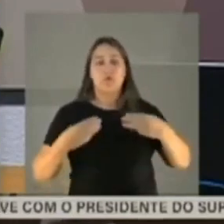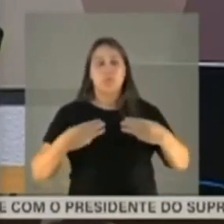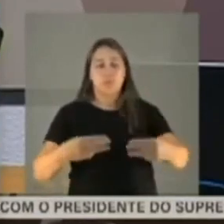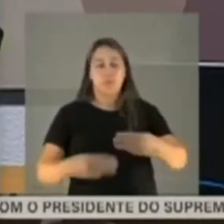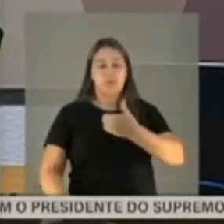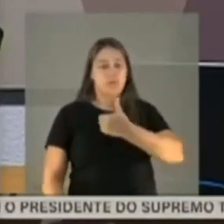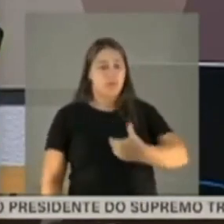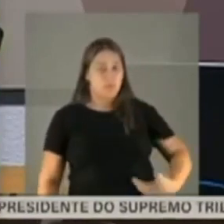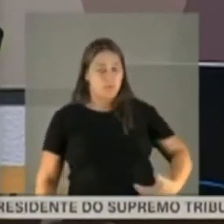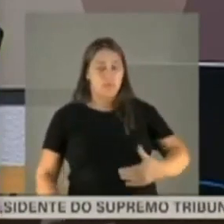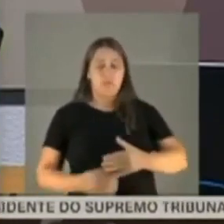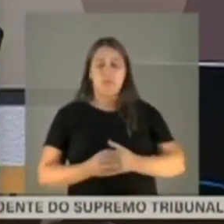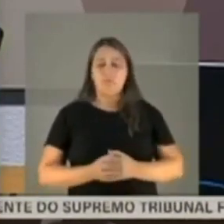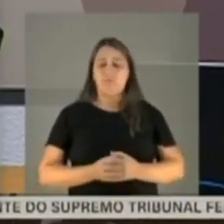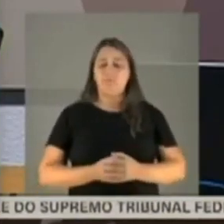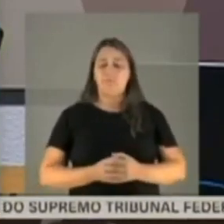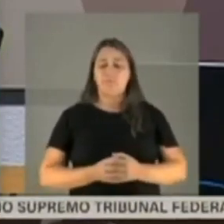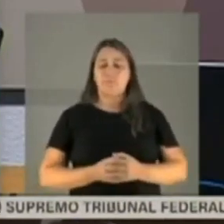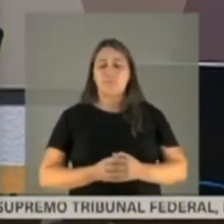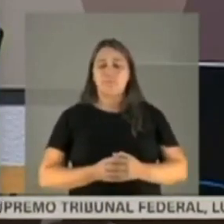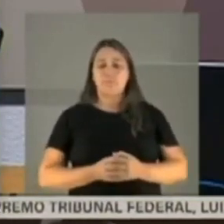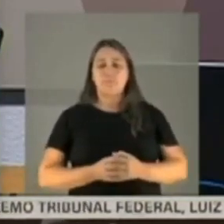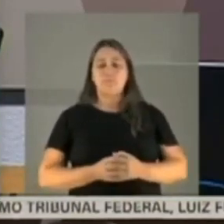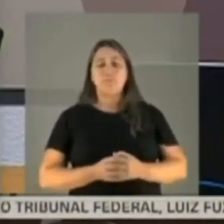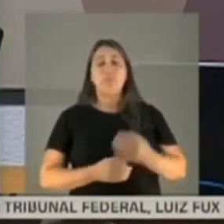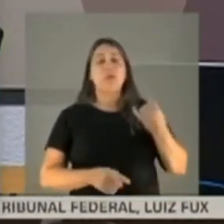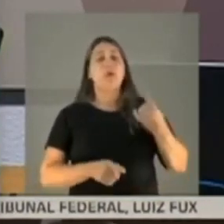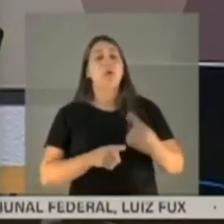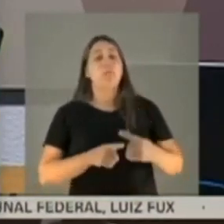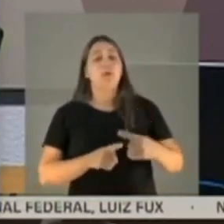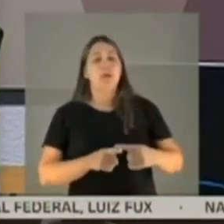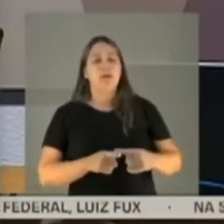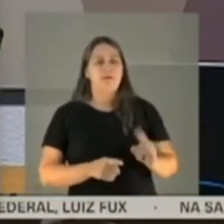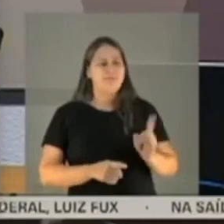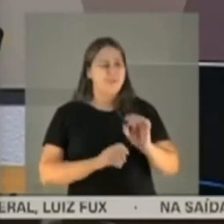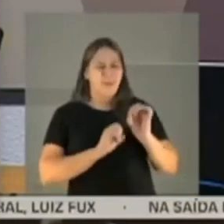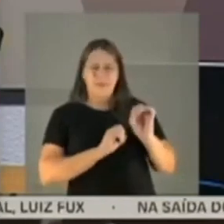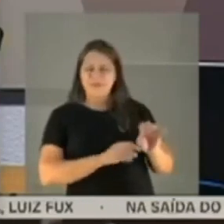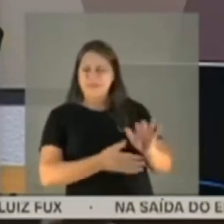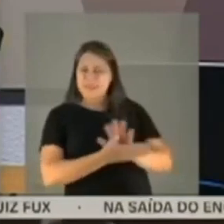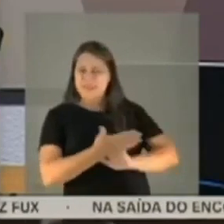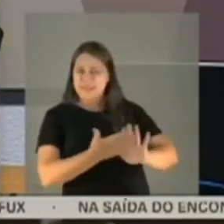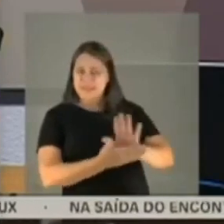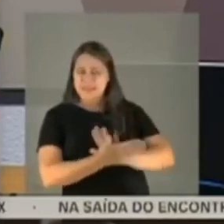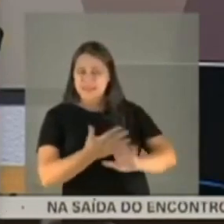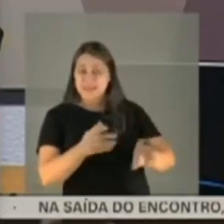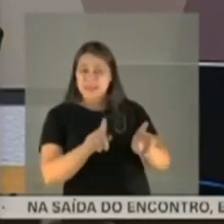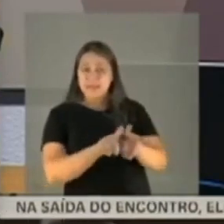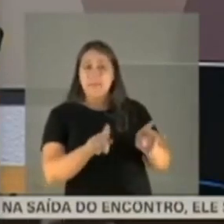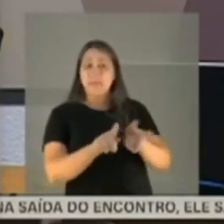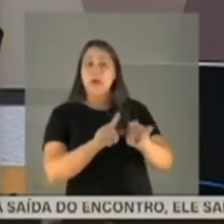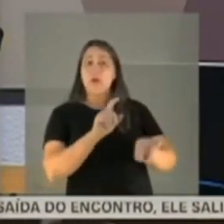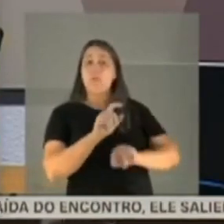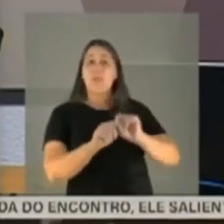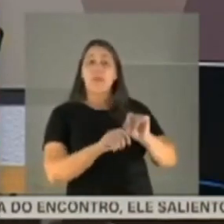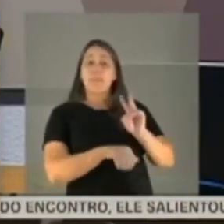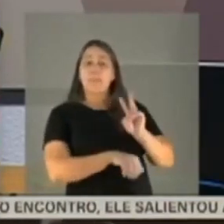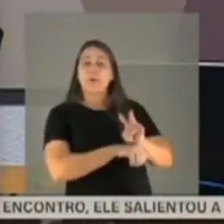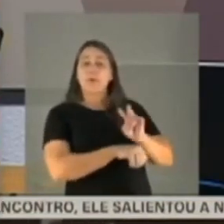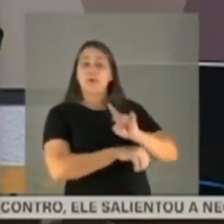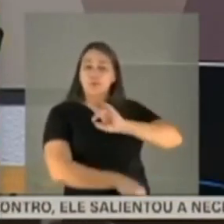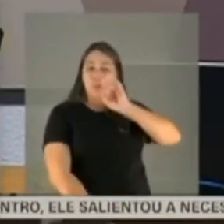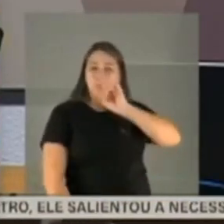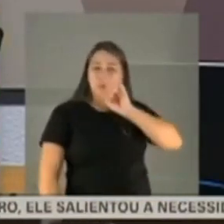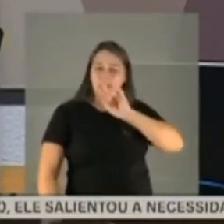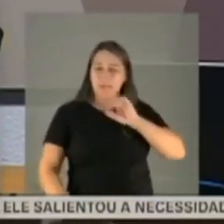conta do ato que, além de deseducar, anistia um crime gravíssimo, principalmente quando ele